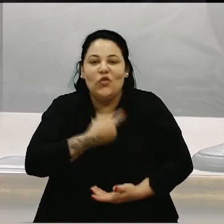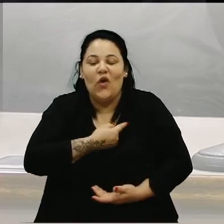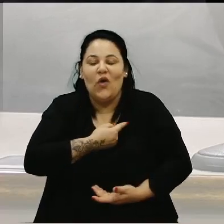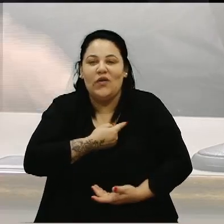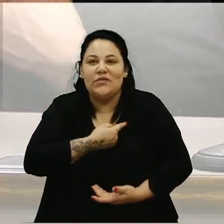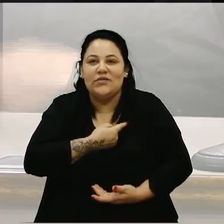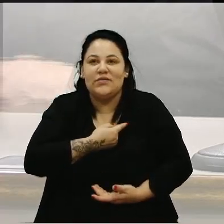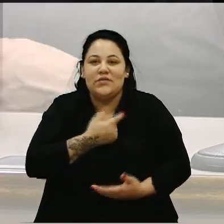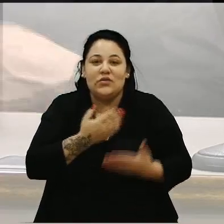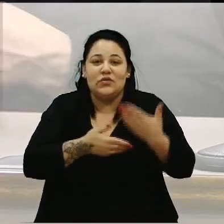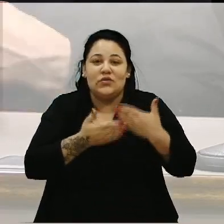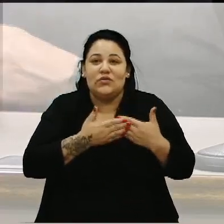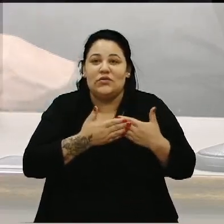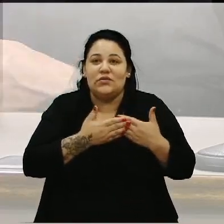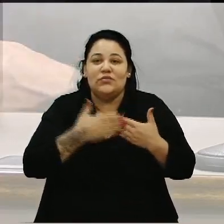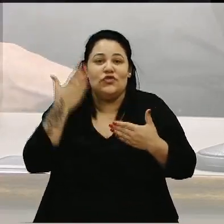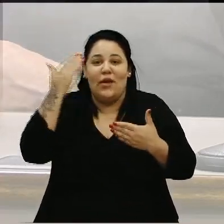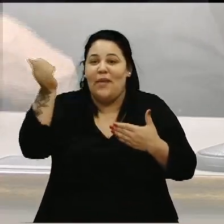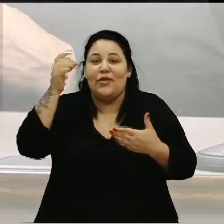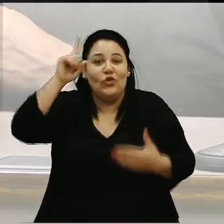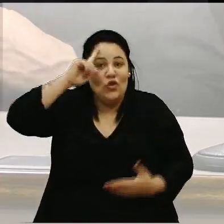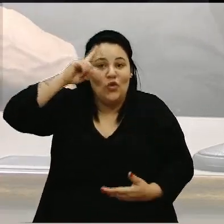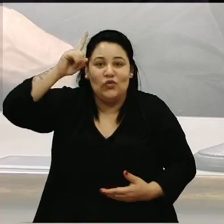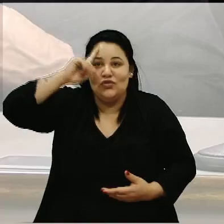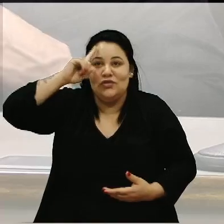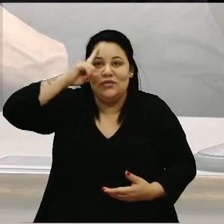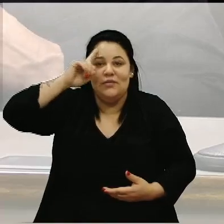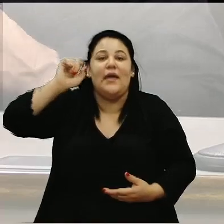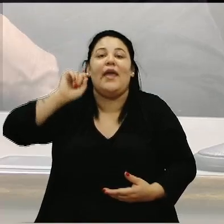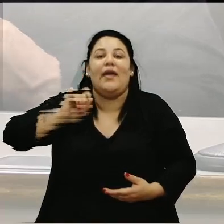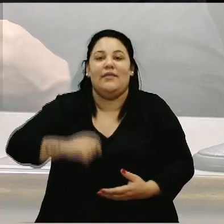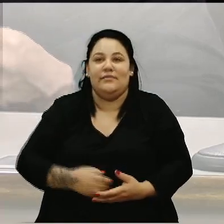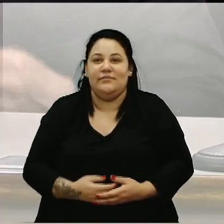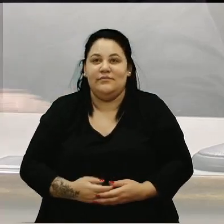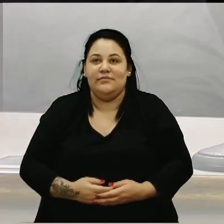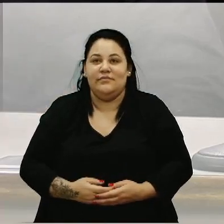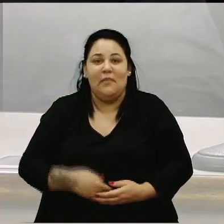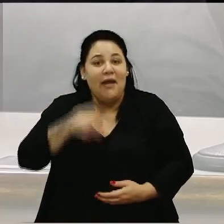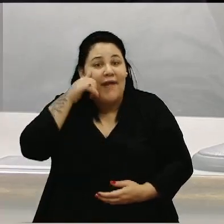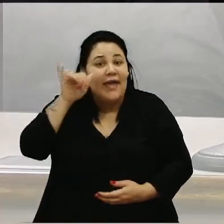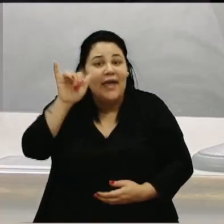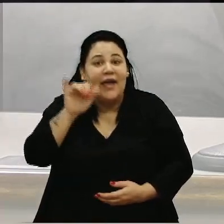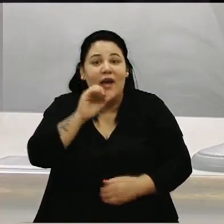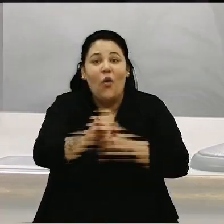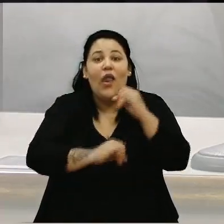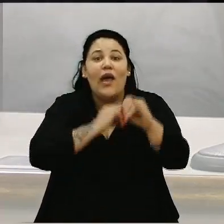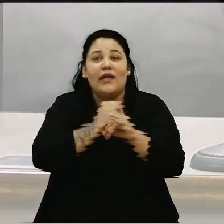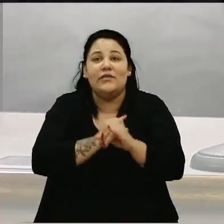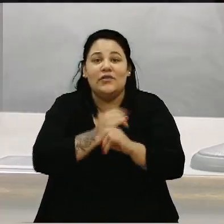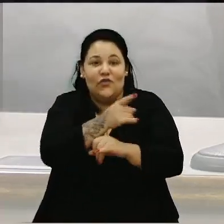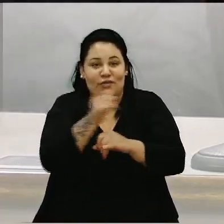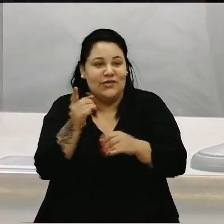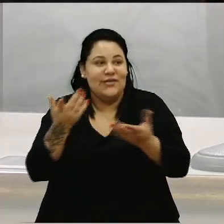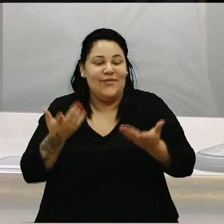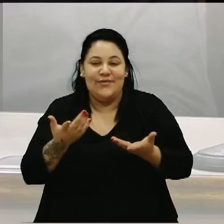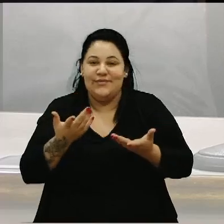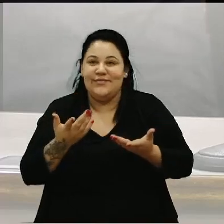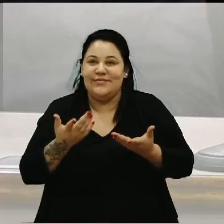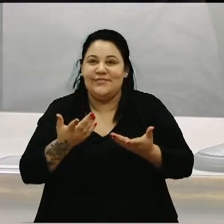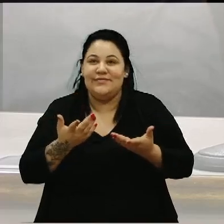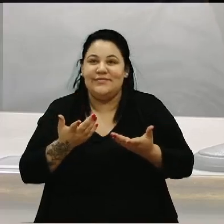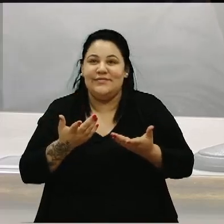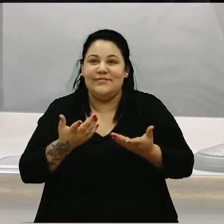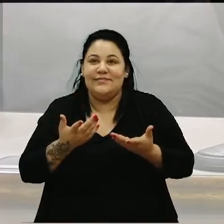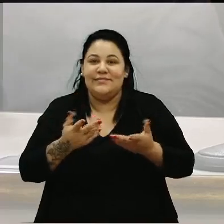todos somos convocados diariamente, para quê? Para vaquinhas online. Ou vocês não são chamados, vereadores e vereadoras?